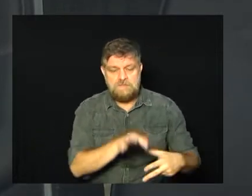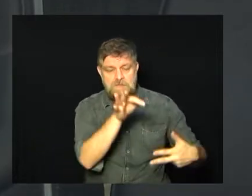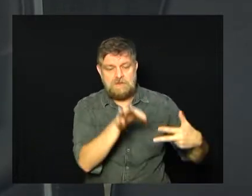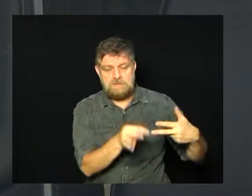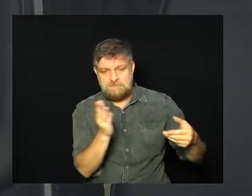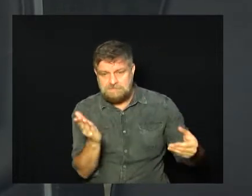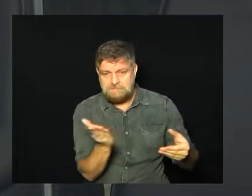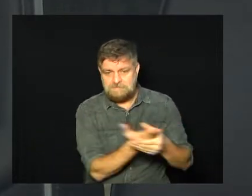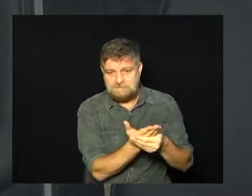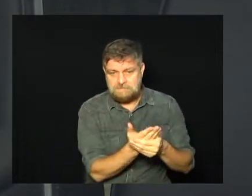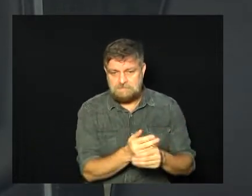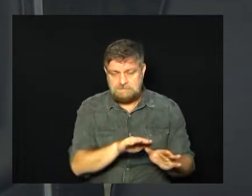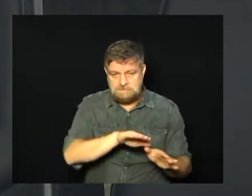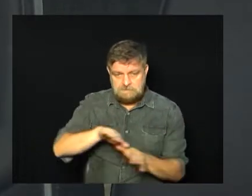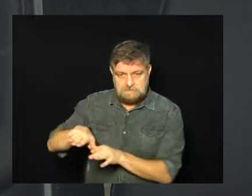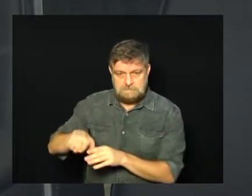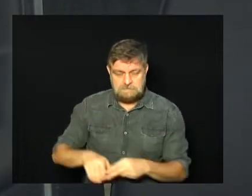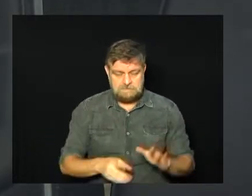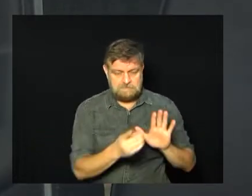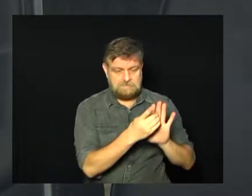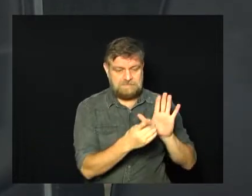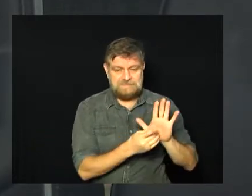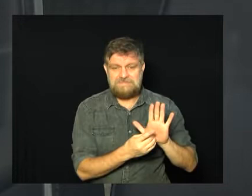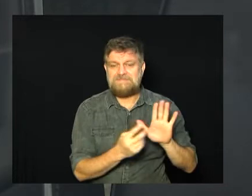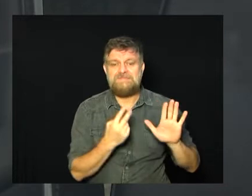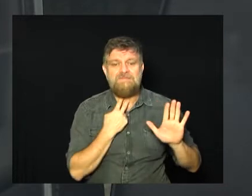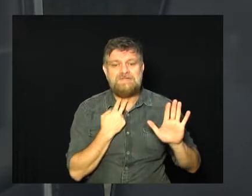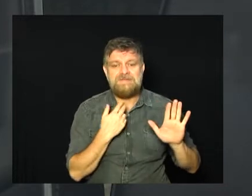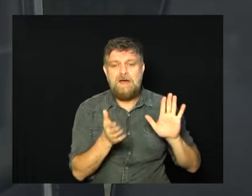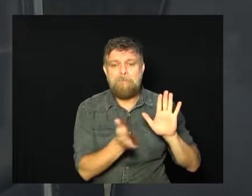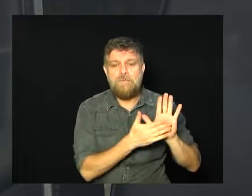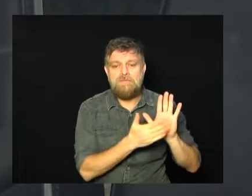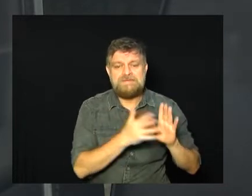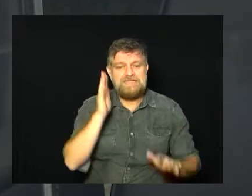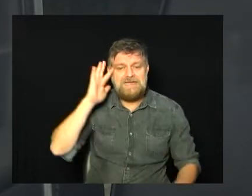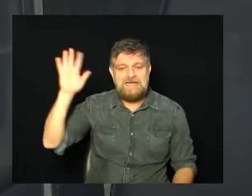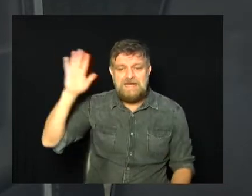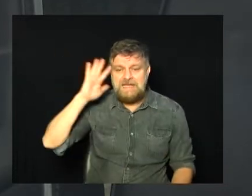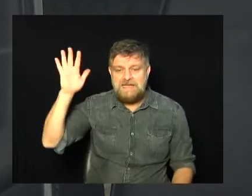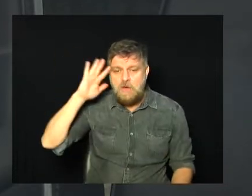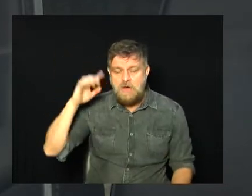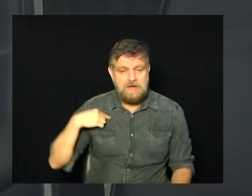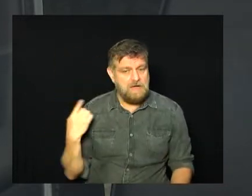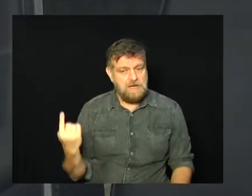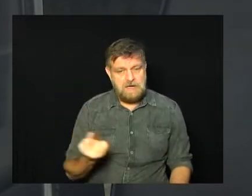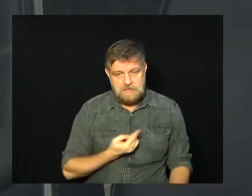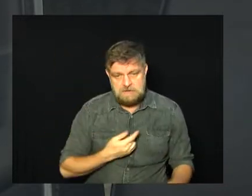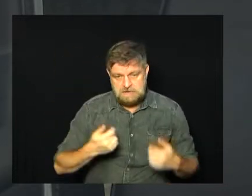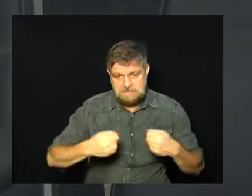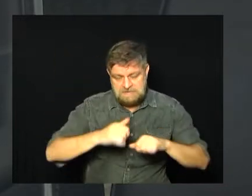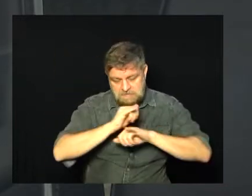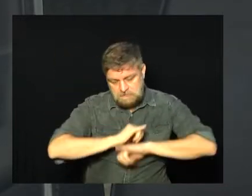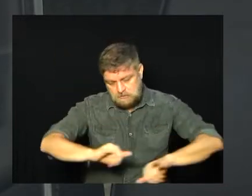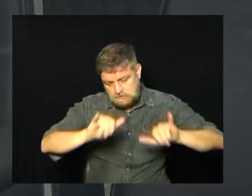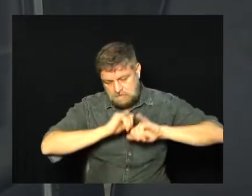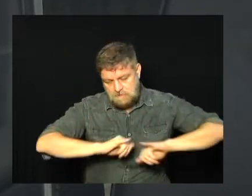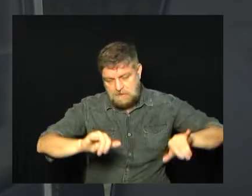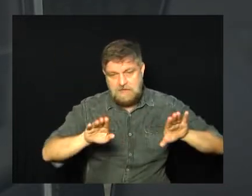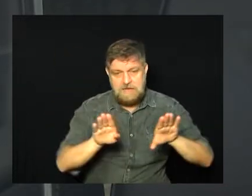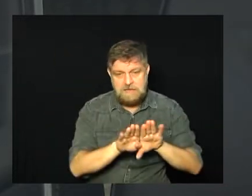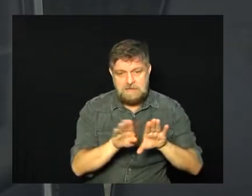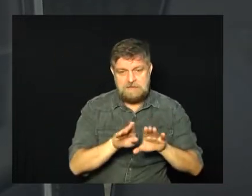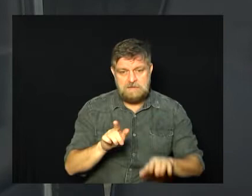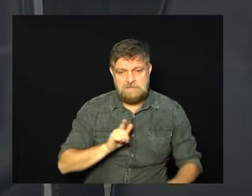novo decreto, quando deixar de ser apenas uma proposta, eu acho que é importante a gente, além de divulgar, fazer uma